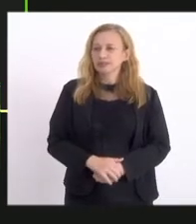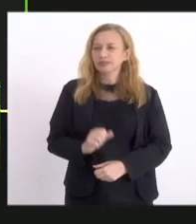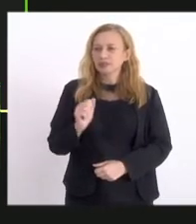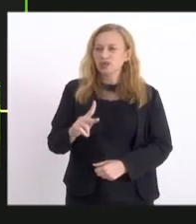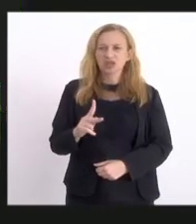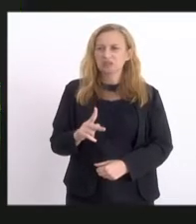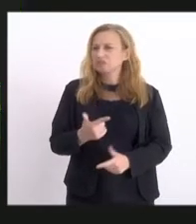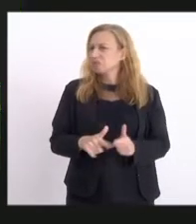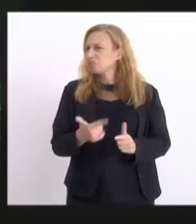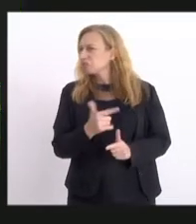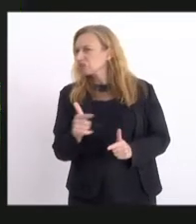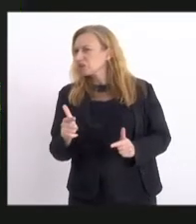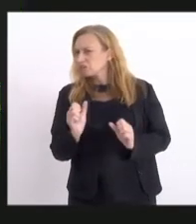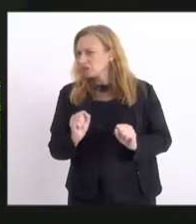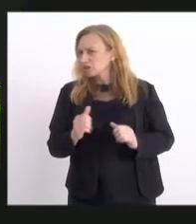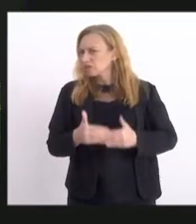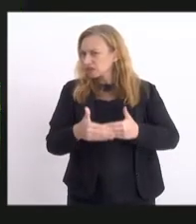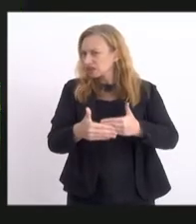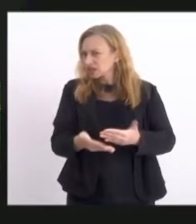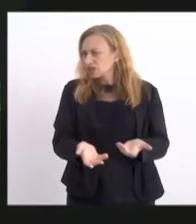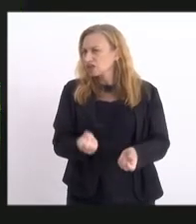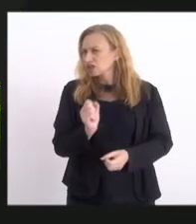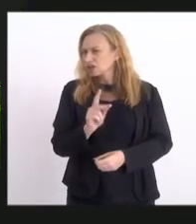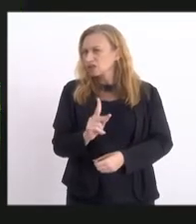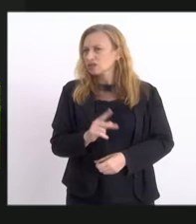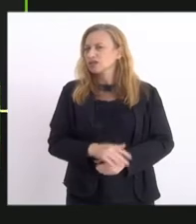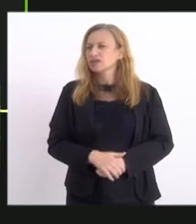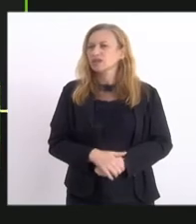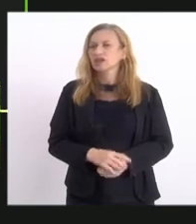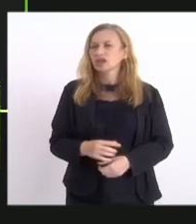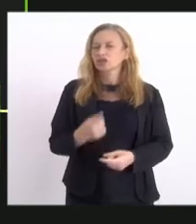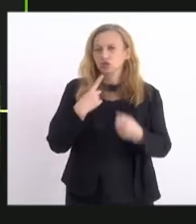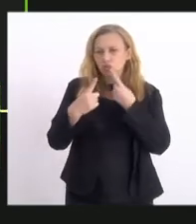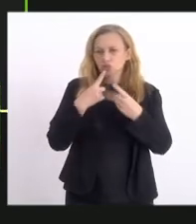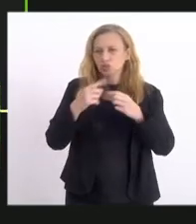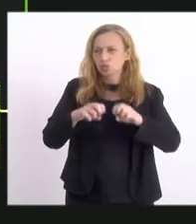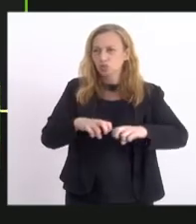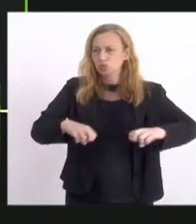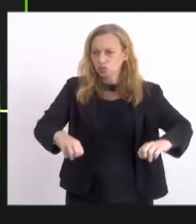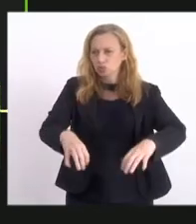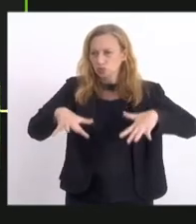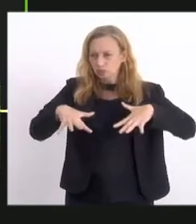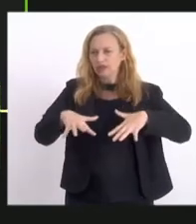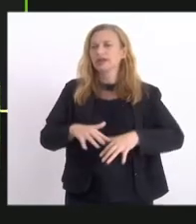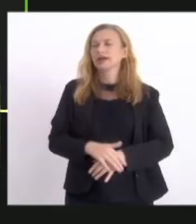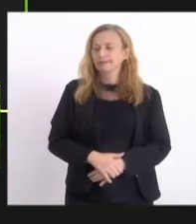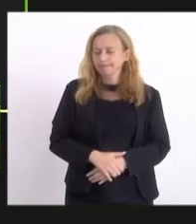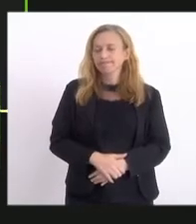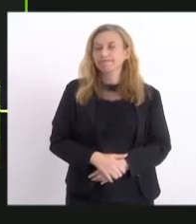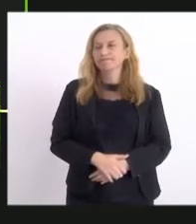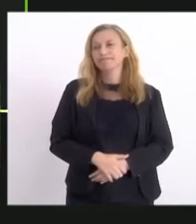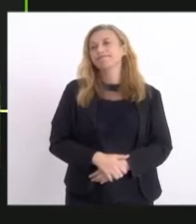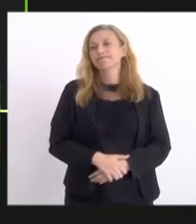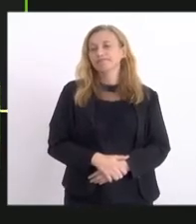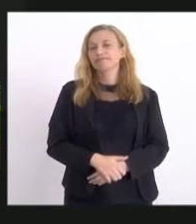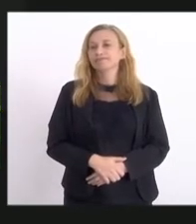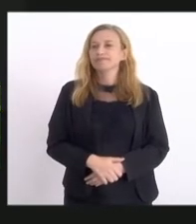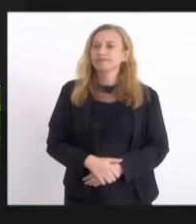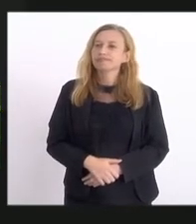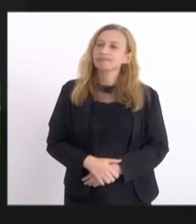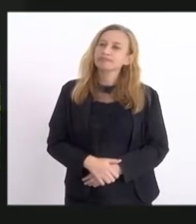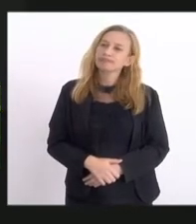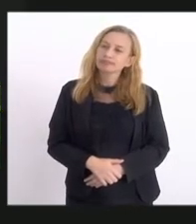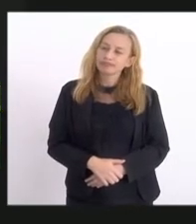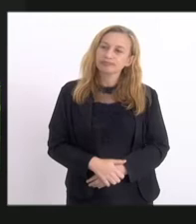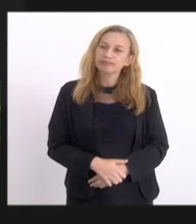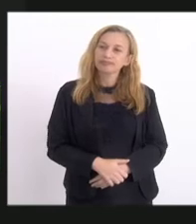Não tem problema? Podemos avançar. Não, eu erro no plenário. Eu analiso até chegar no plenário. Mas porque